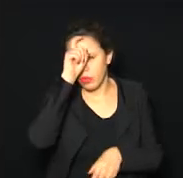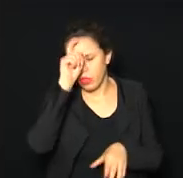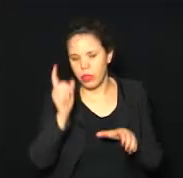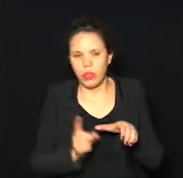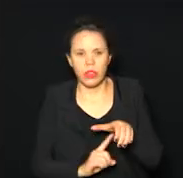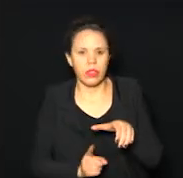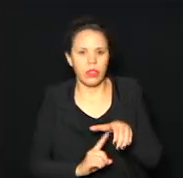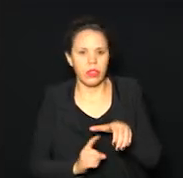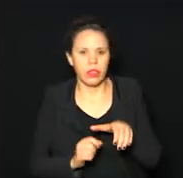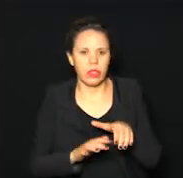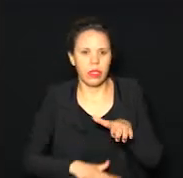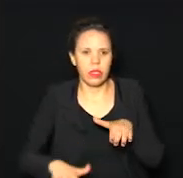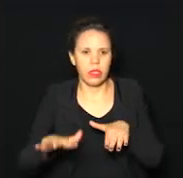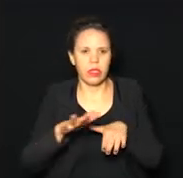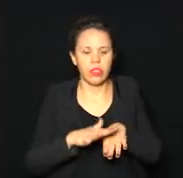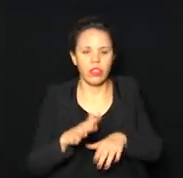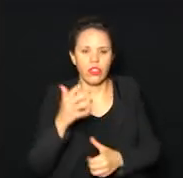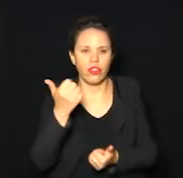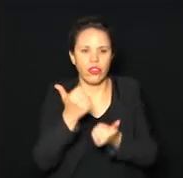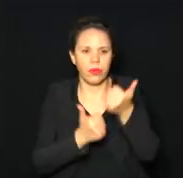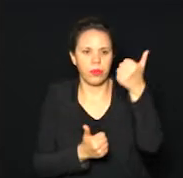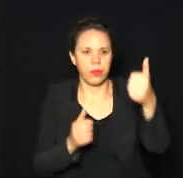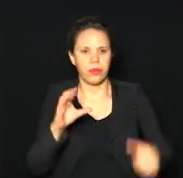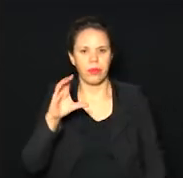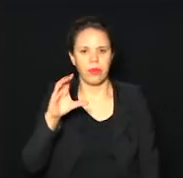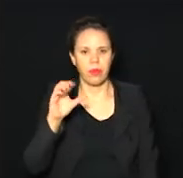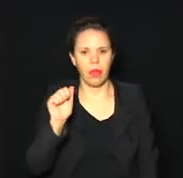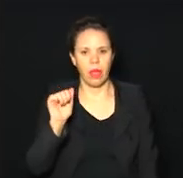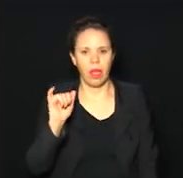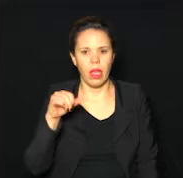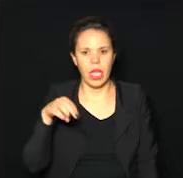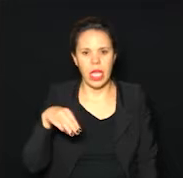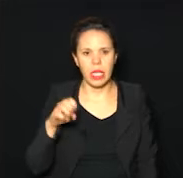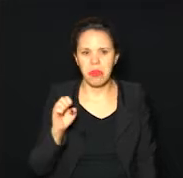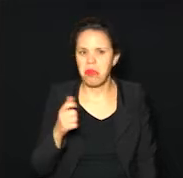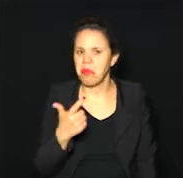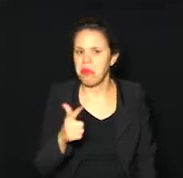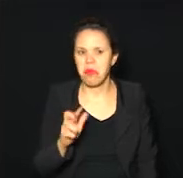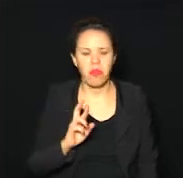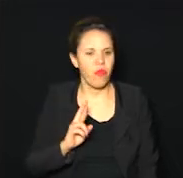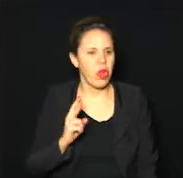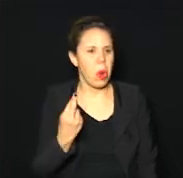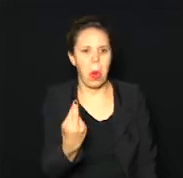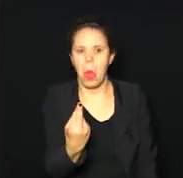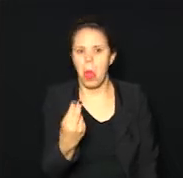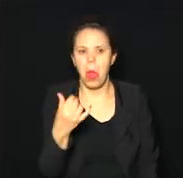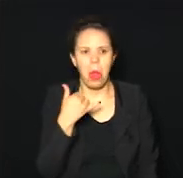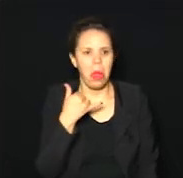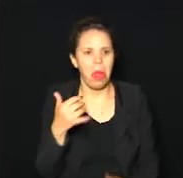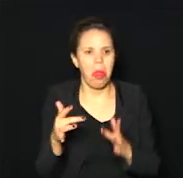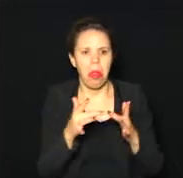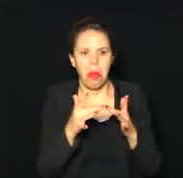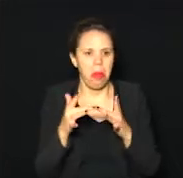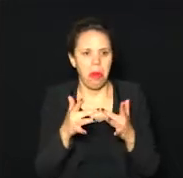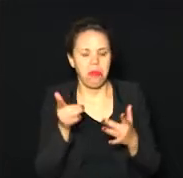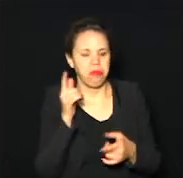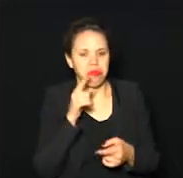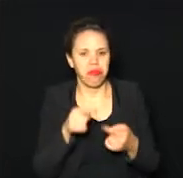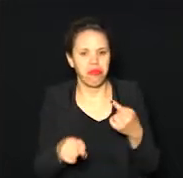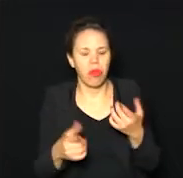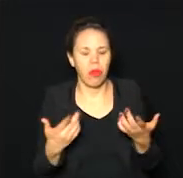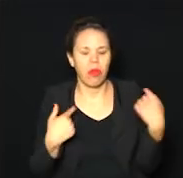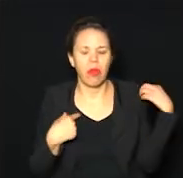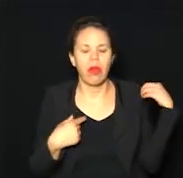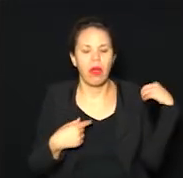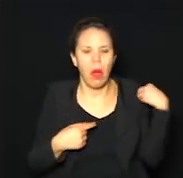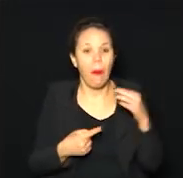Unicamp, com a diretoria do CAISM, e nós não tivemos um retorno, né? Então, eu apresentei